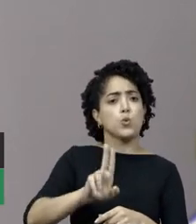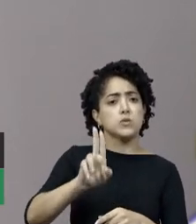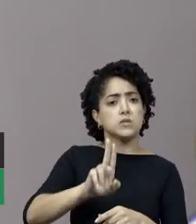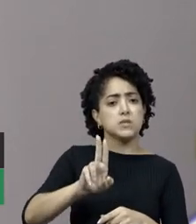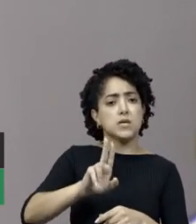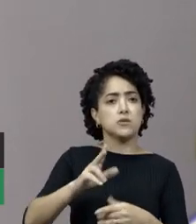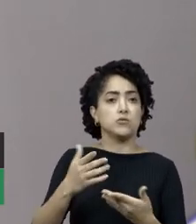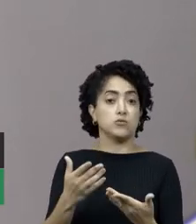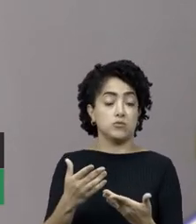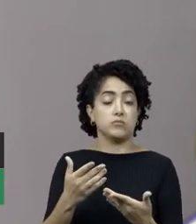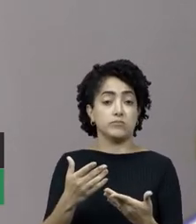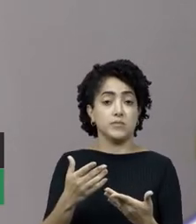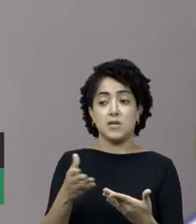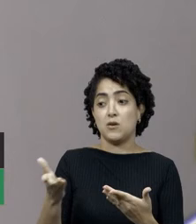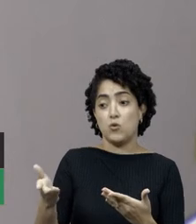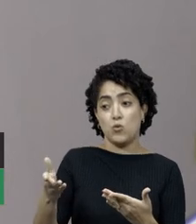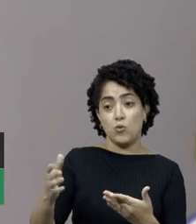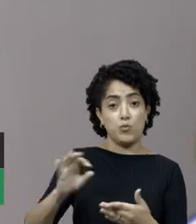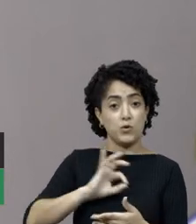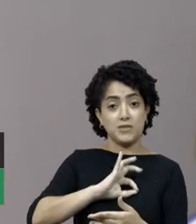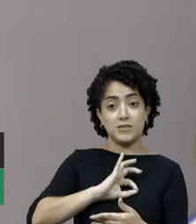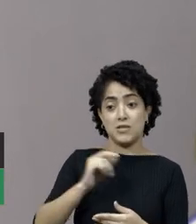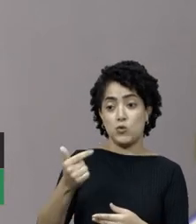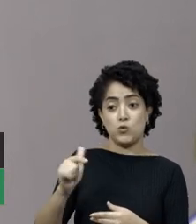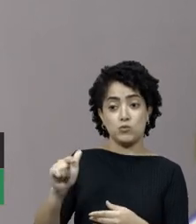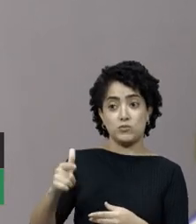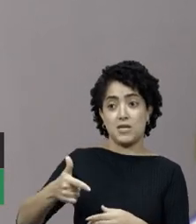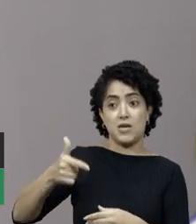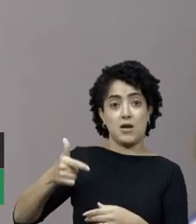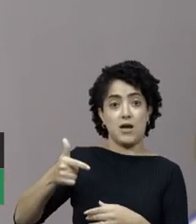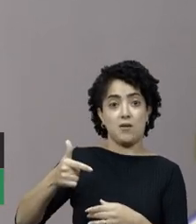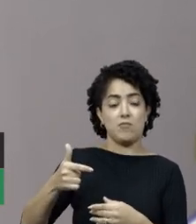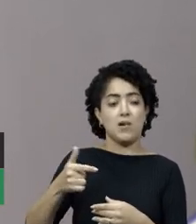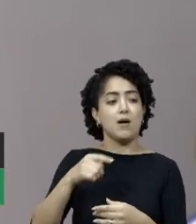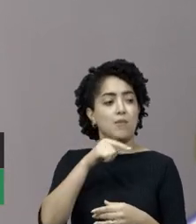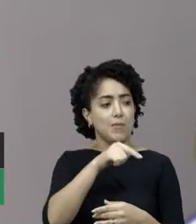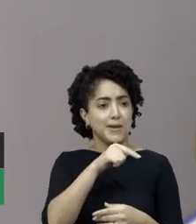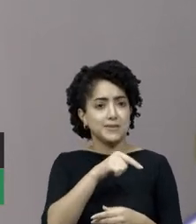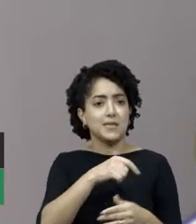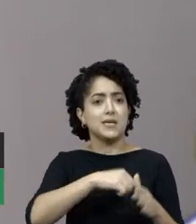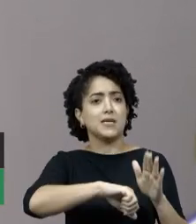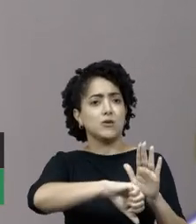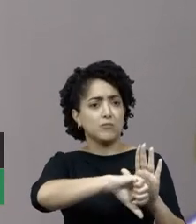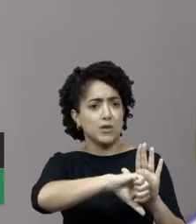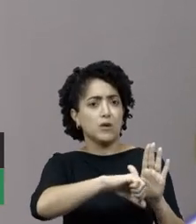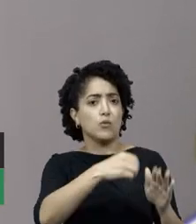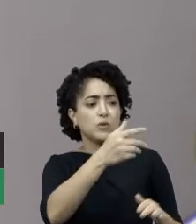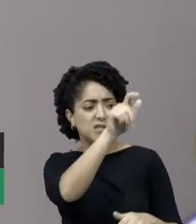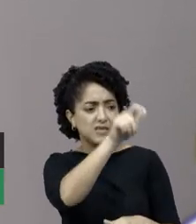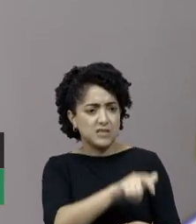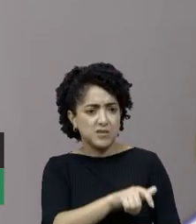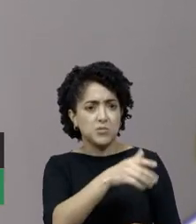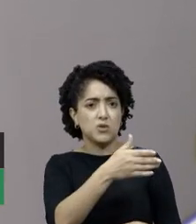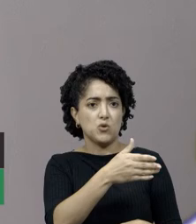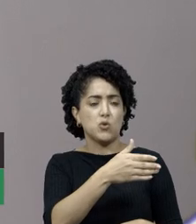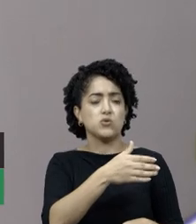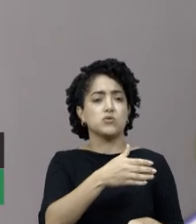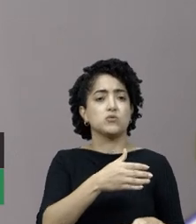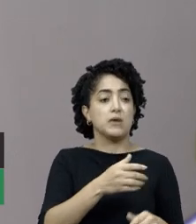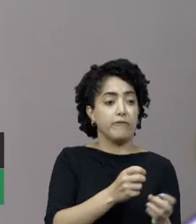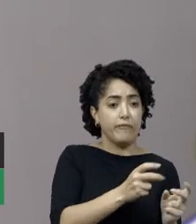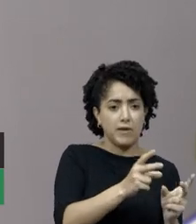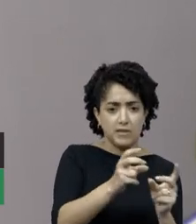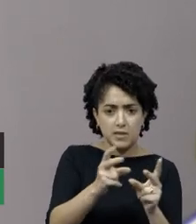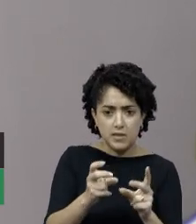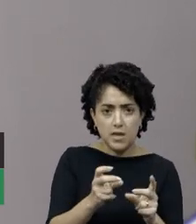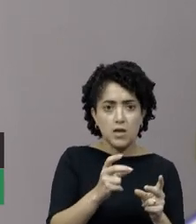o próprio policial não tem? Onde que ele conseguiu essa arma? Através do dinheiro que ele vendeu a droga?